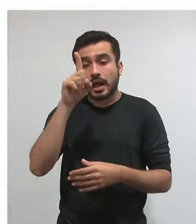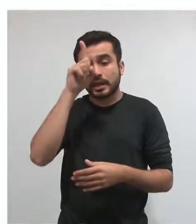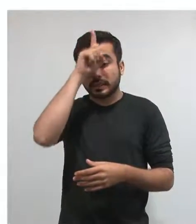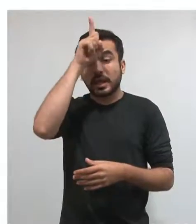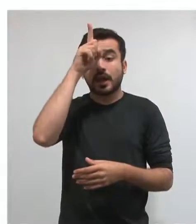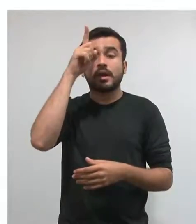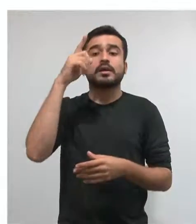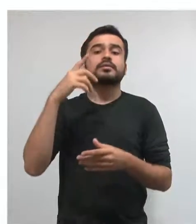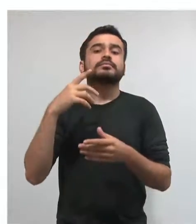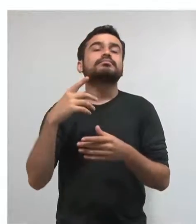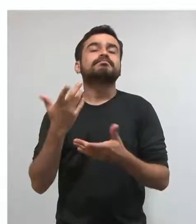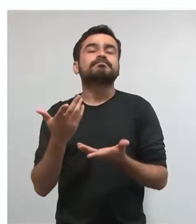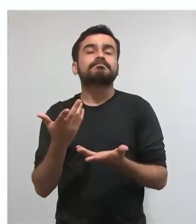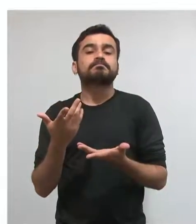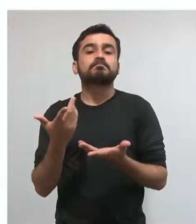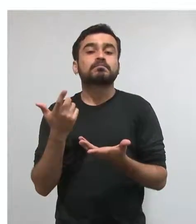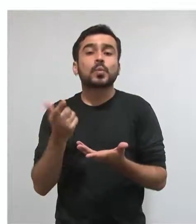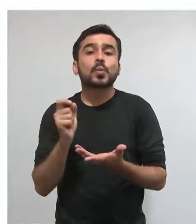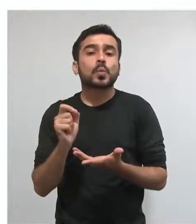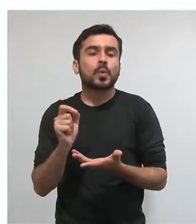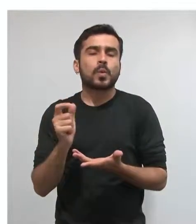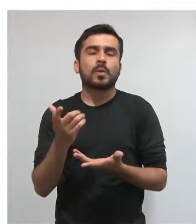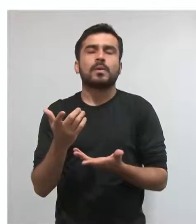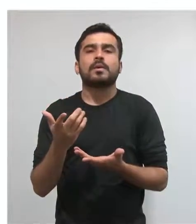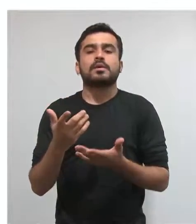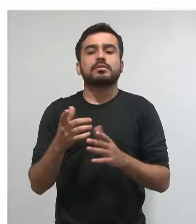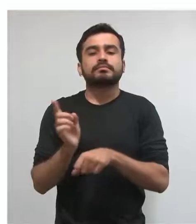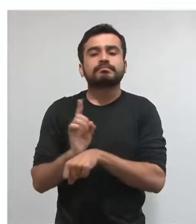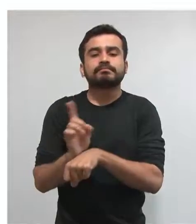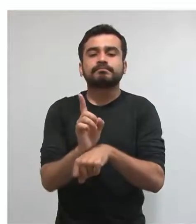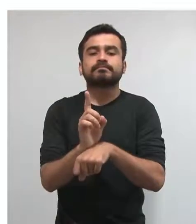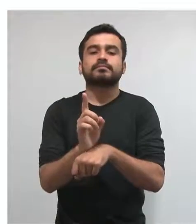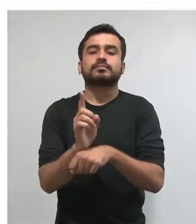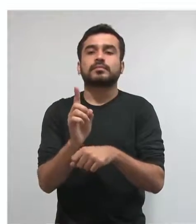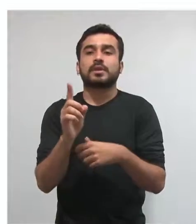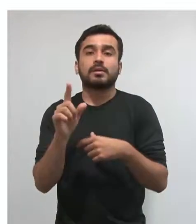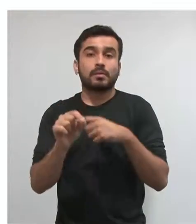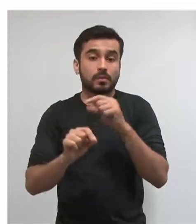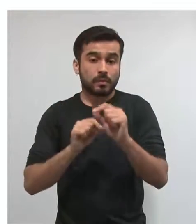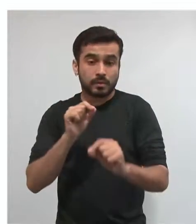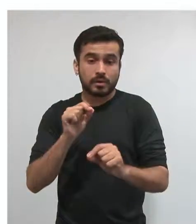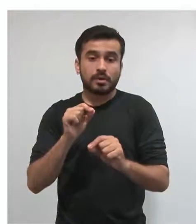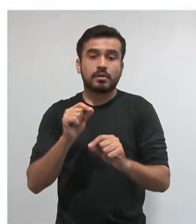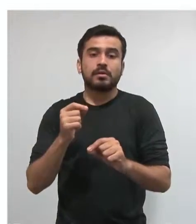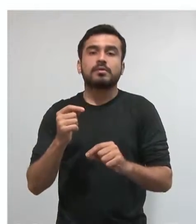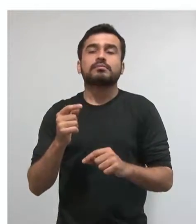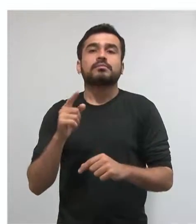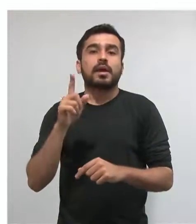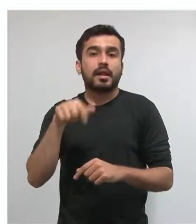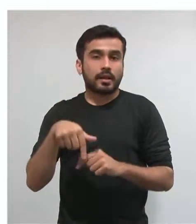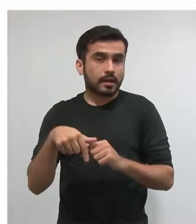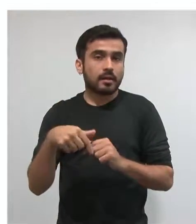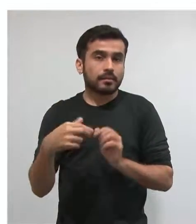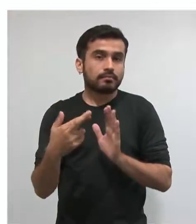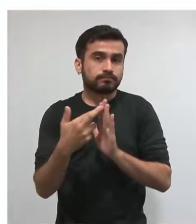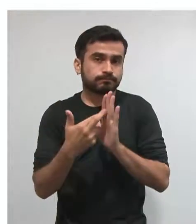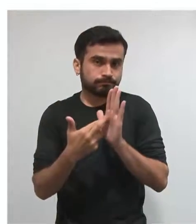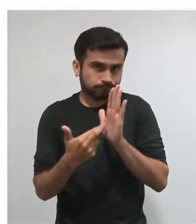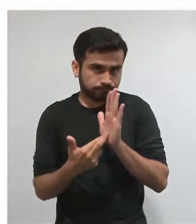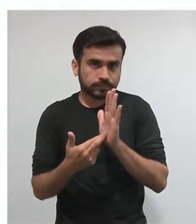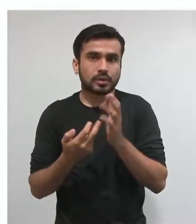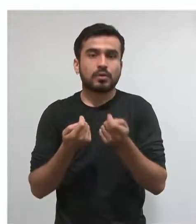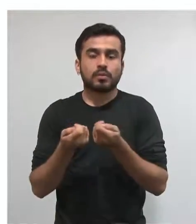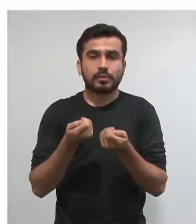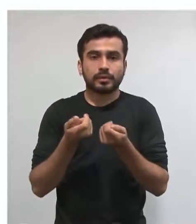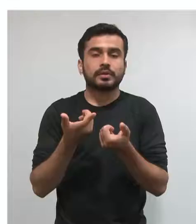requisitos tecnopolíticos, a gente tem o monitoramento como uma atividade regular. Por que regular? Porque